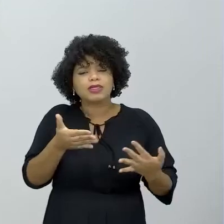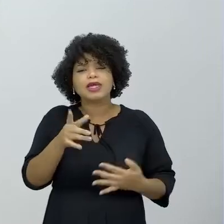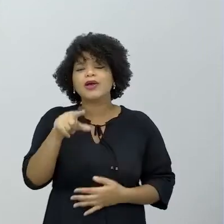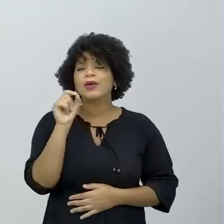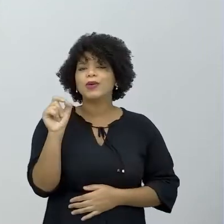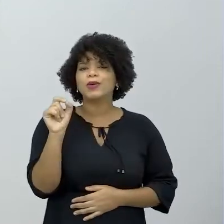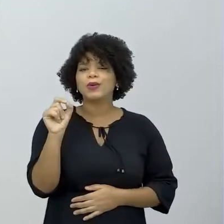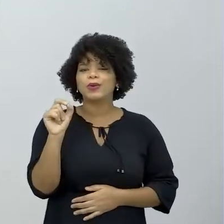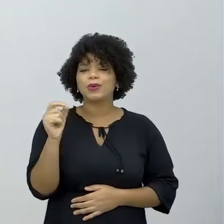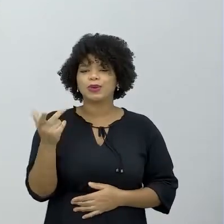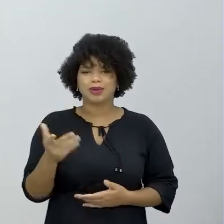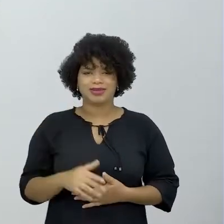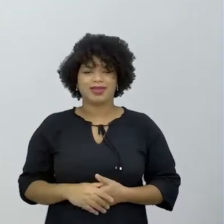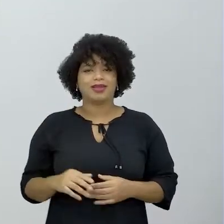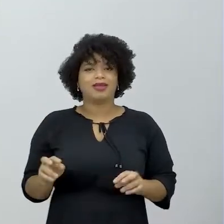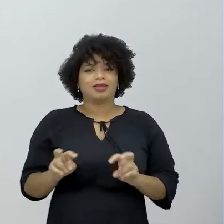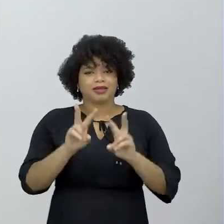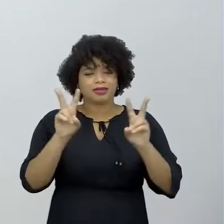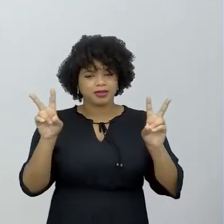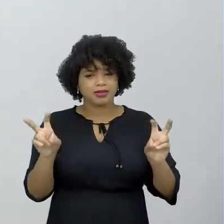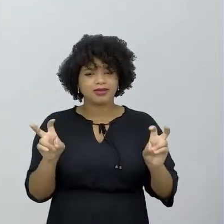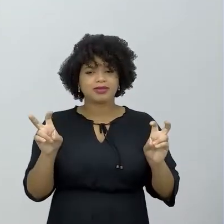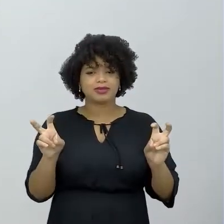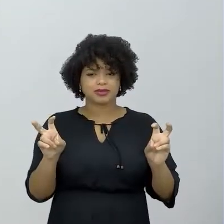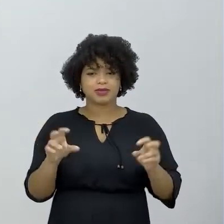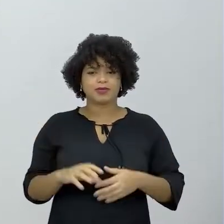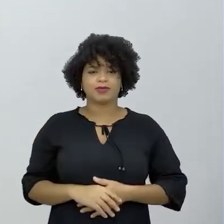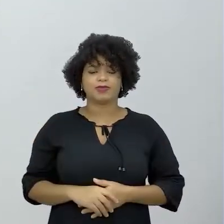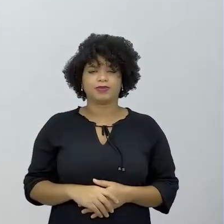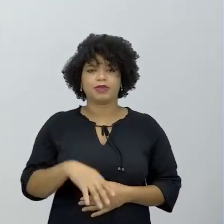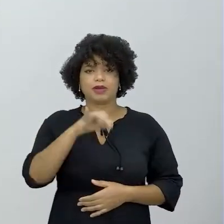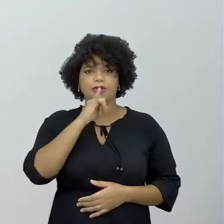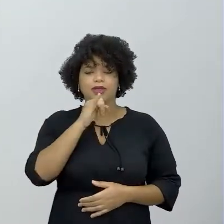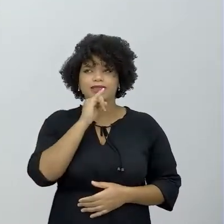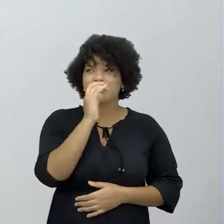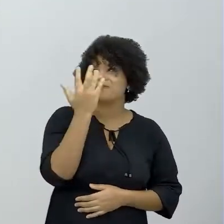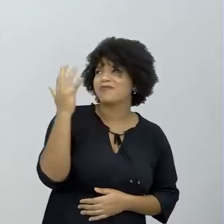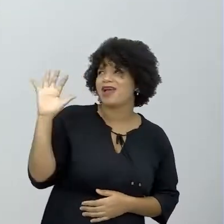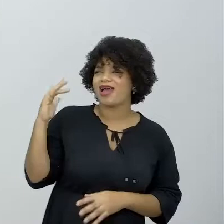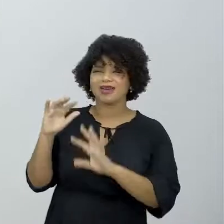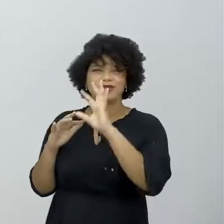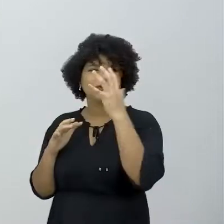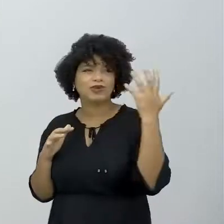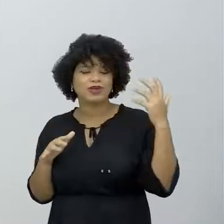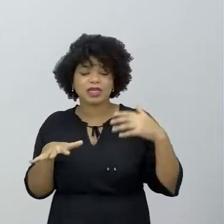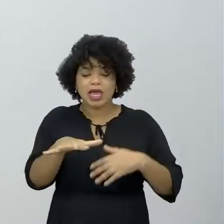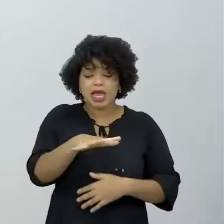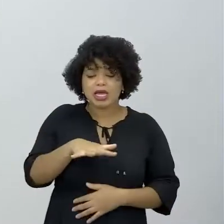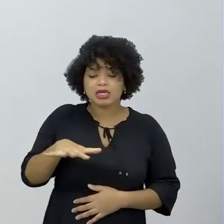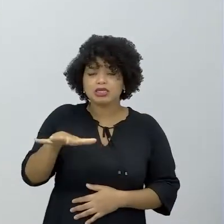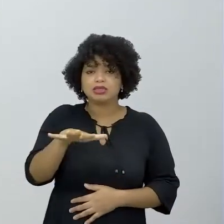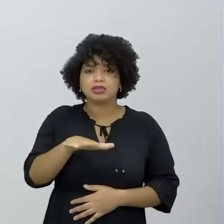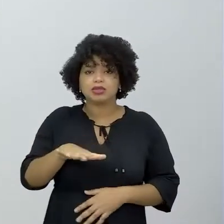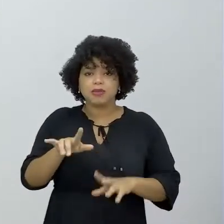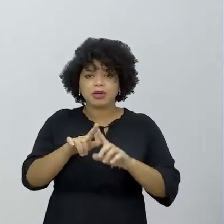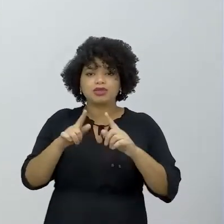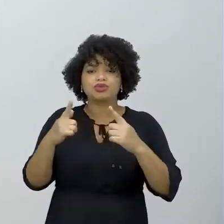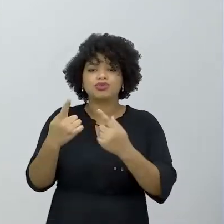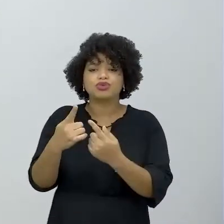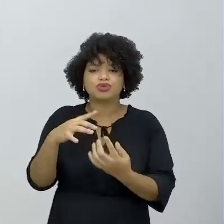do conhecimento, né? São os temas, por exemplo, paisagem, espaço geográfico,